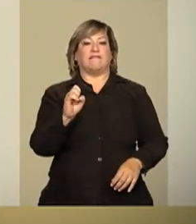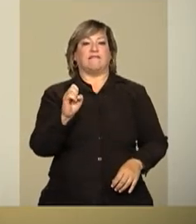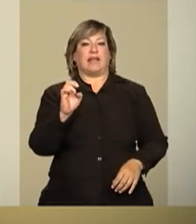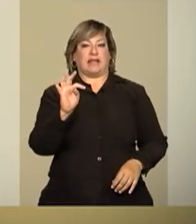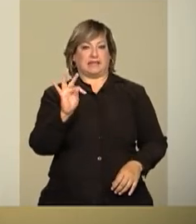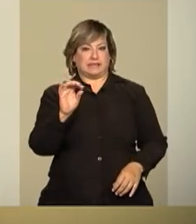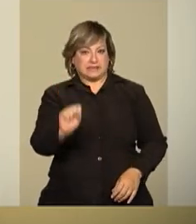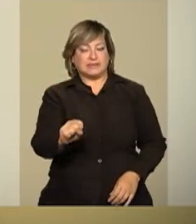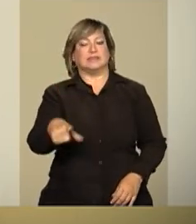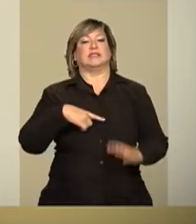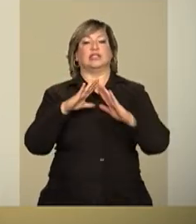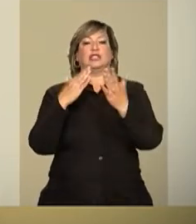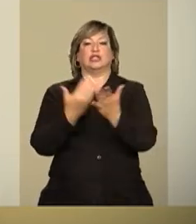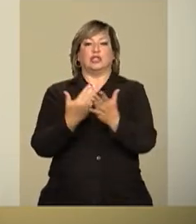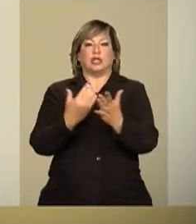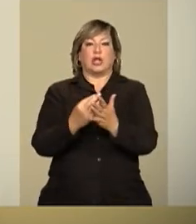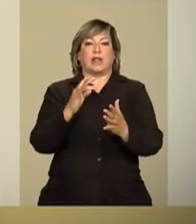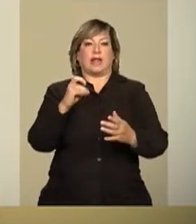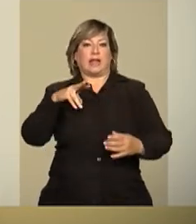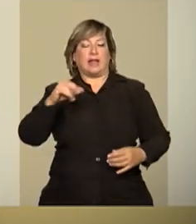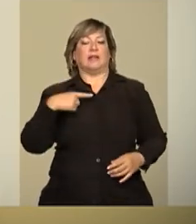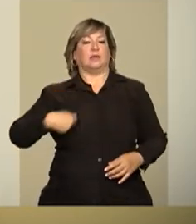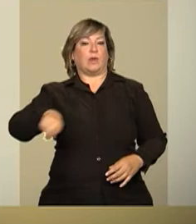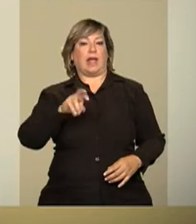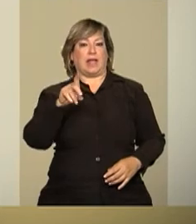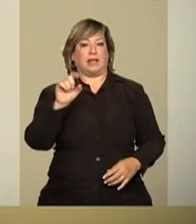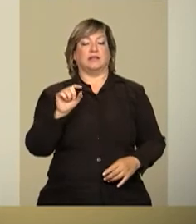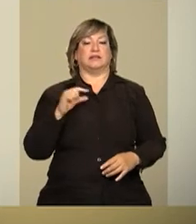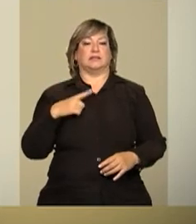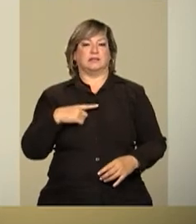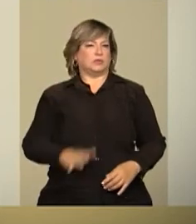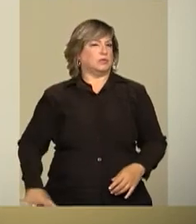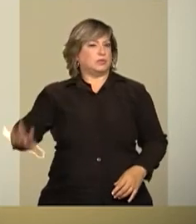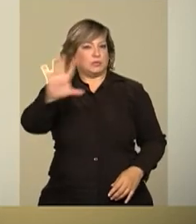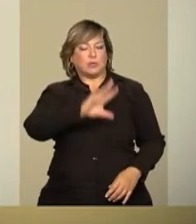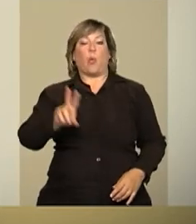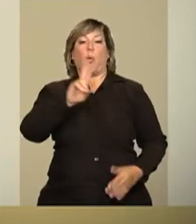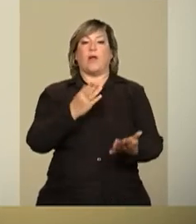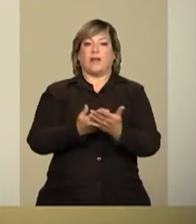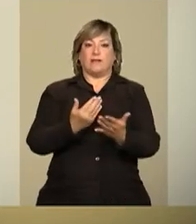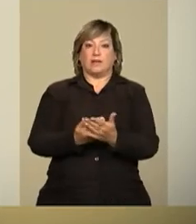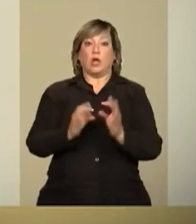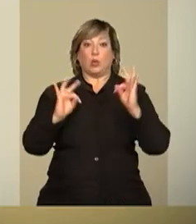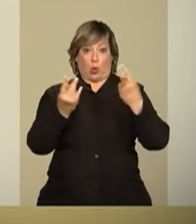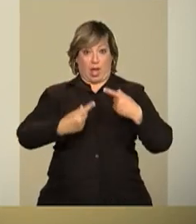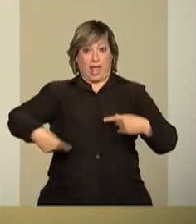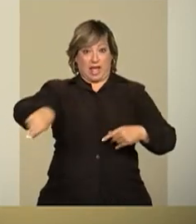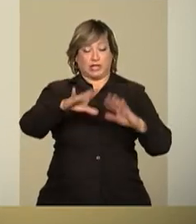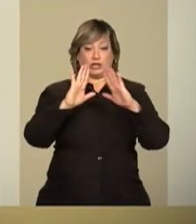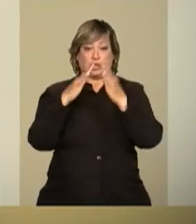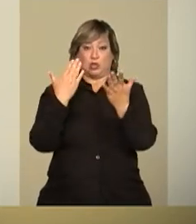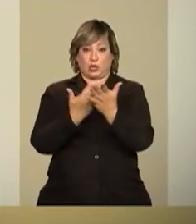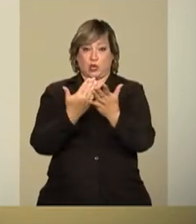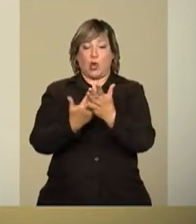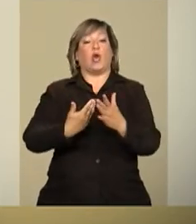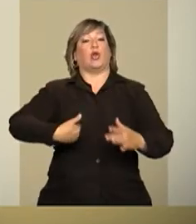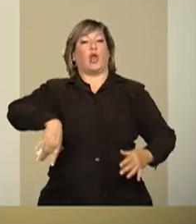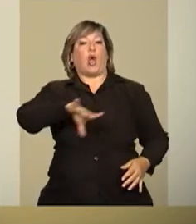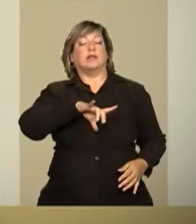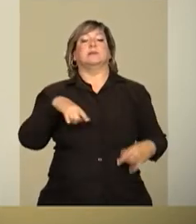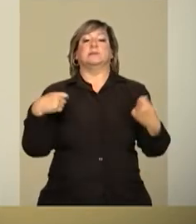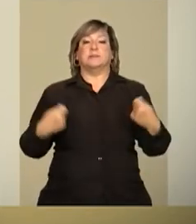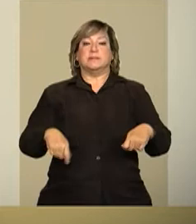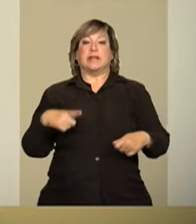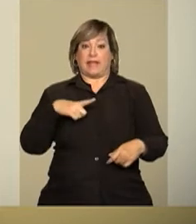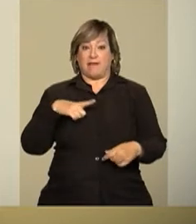nas escolas técnicas das redes estaduais e nas universidades em todas essas escolas nós estamos